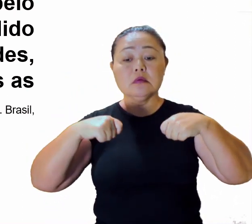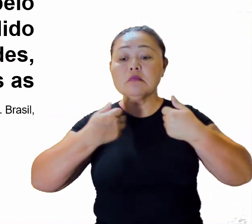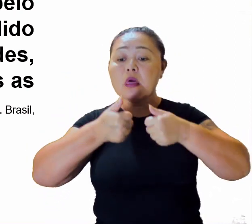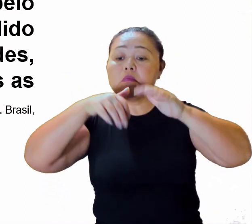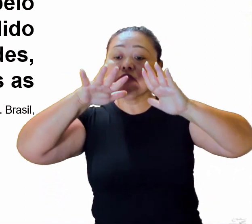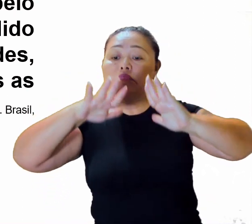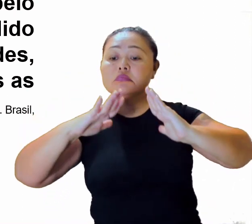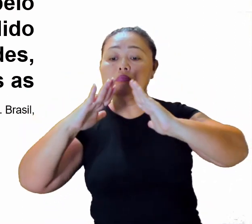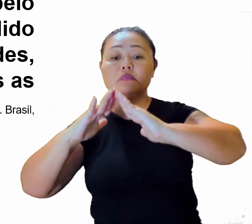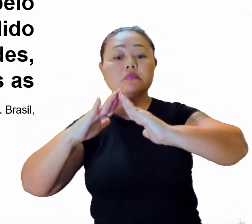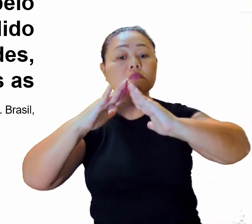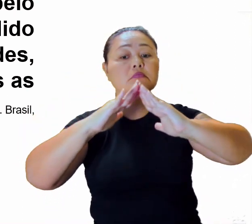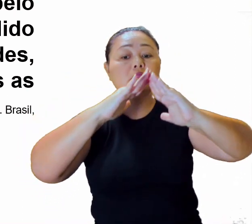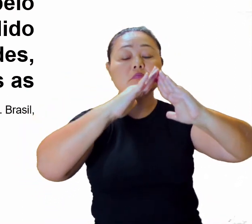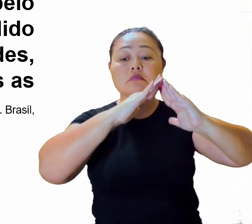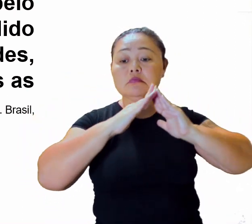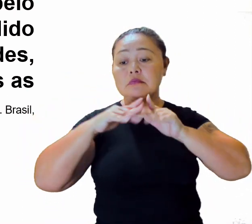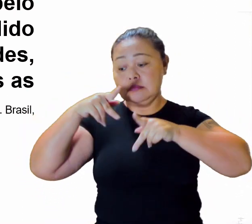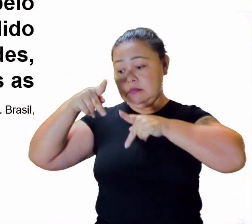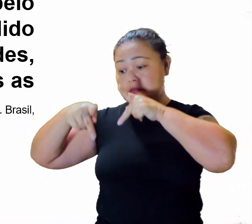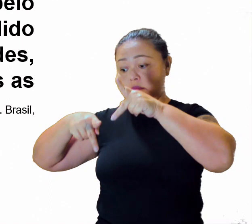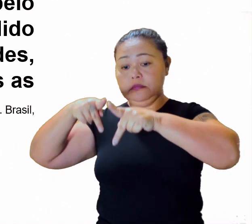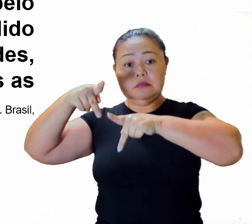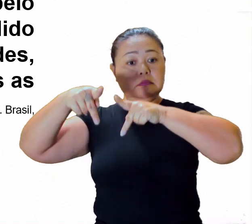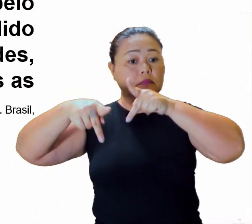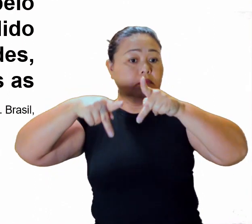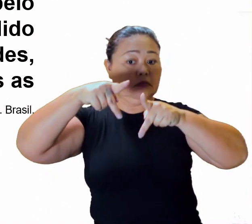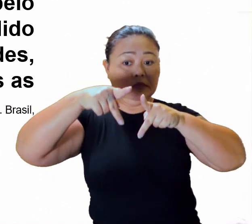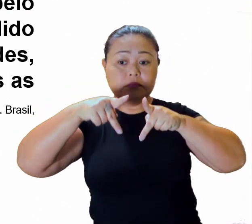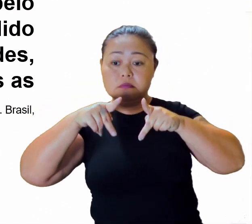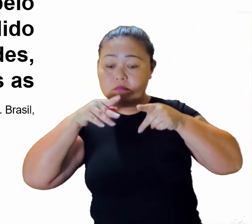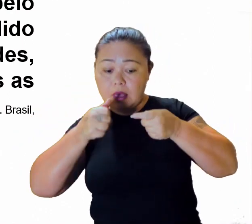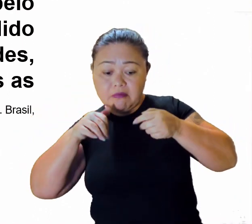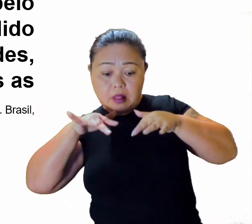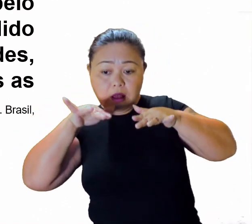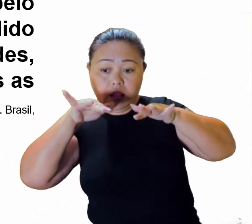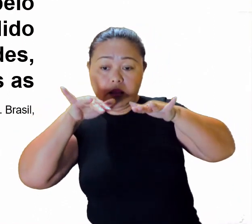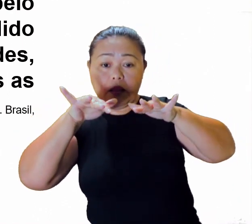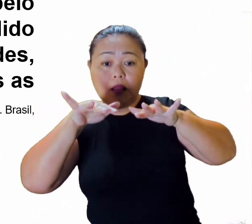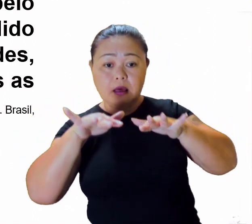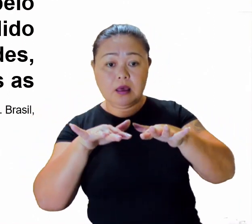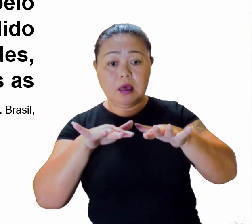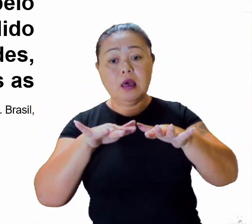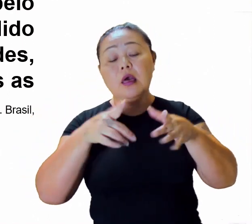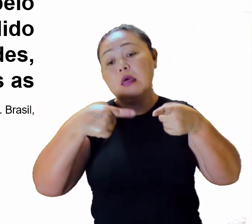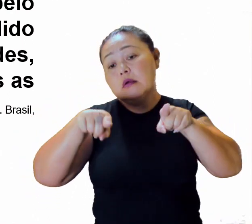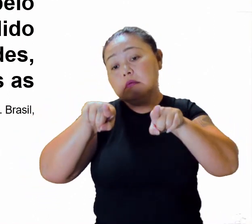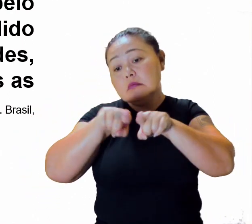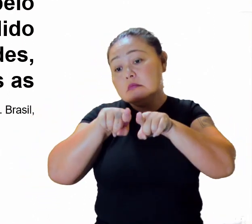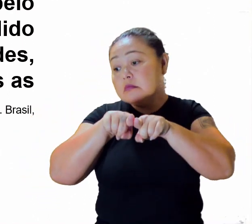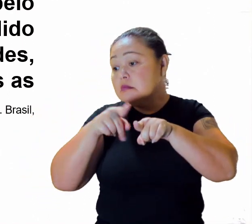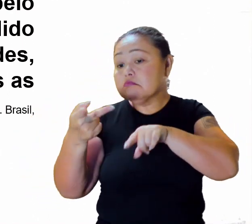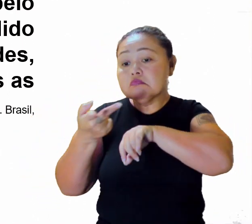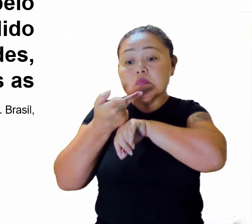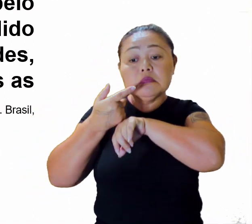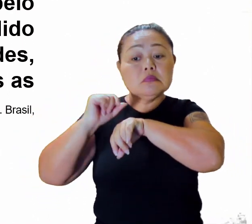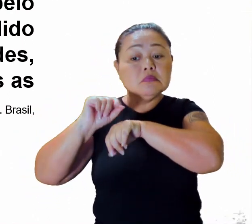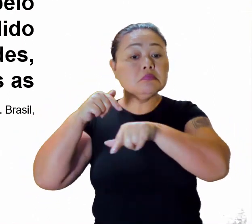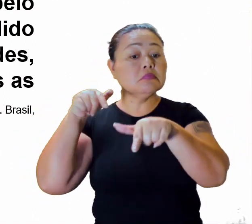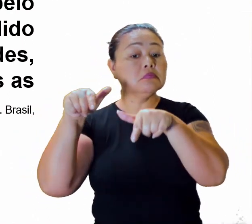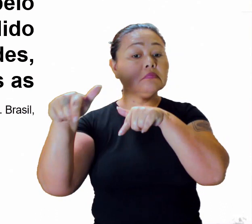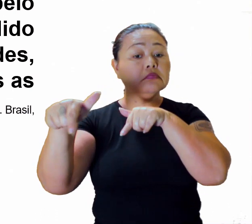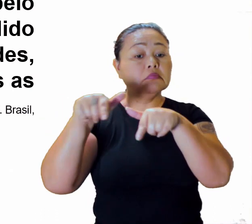o assentamento residencial dessa população, bem como de suas necessidades de trabalho,